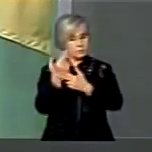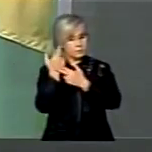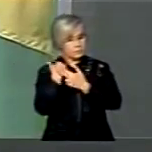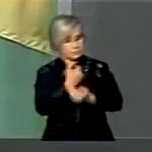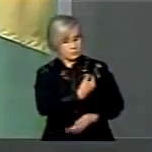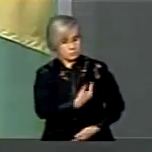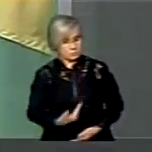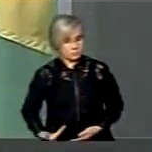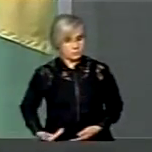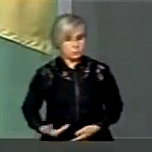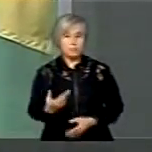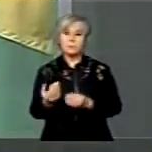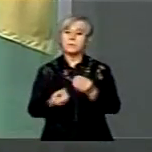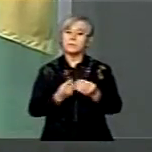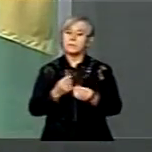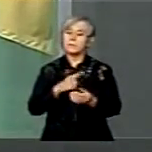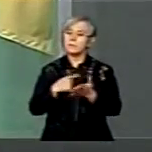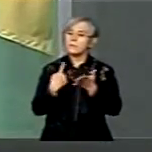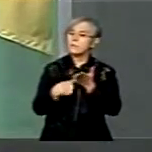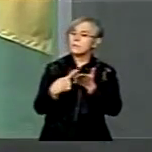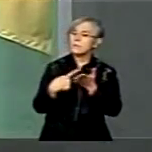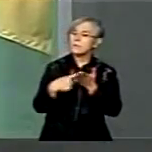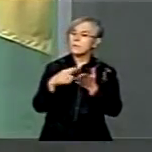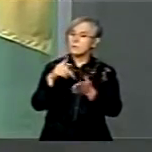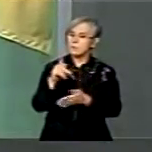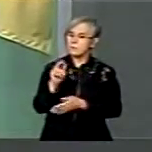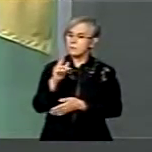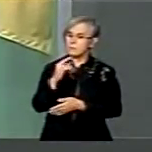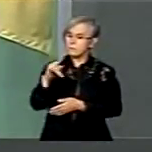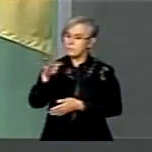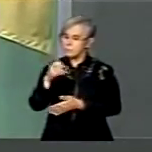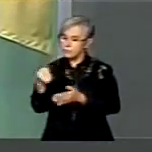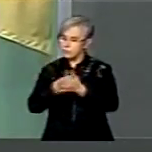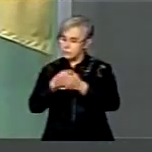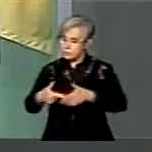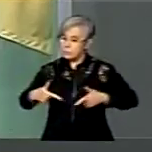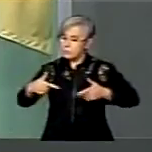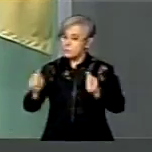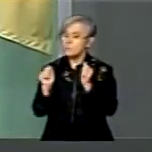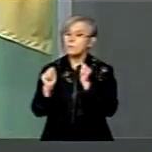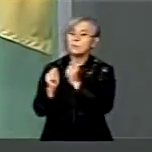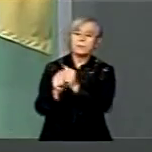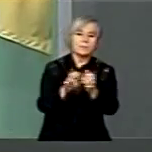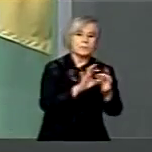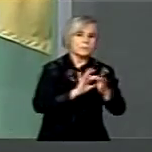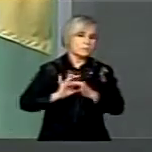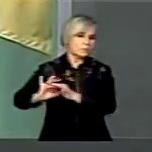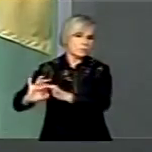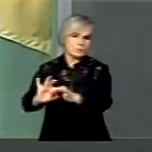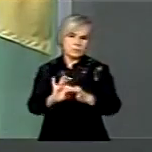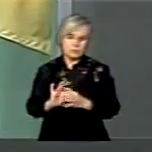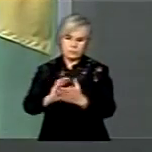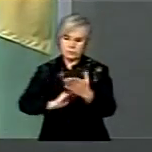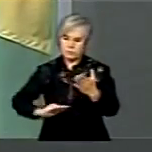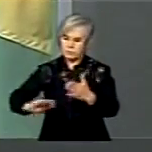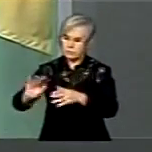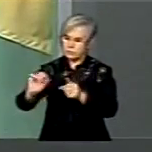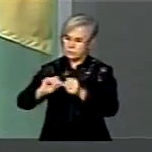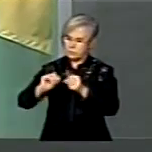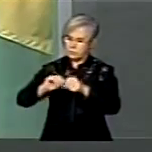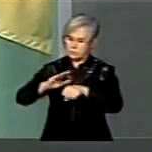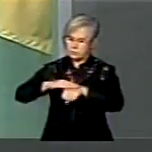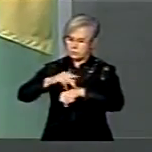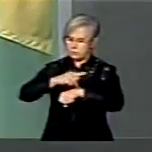a construção de uma pauta, a construção de bandeiras que sejam capazes de refazer desse país, dessa